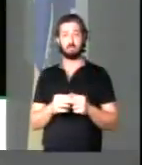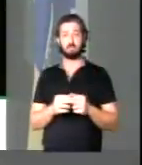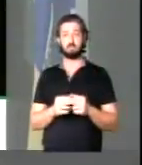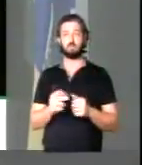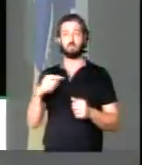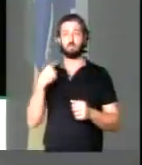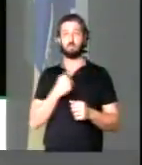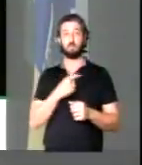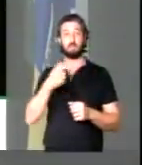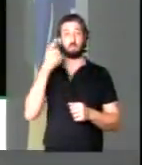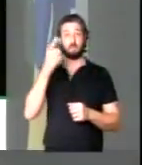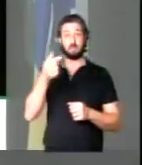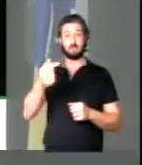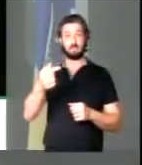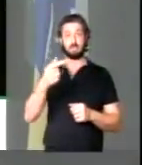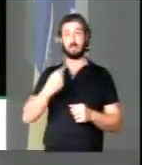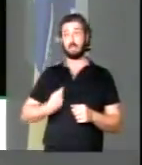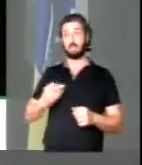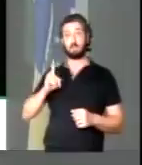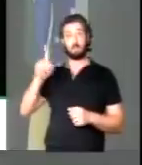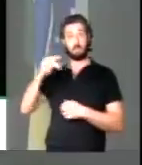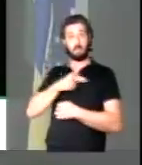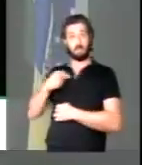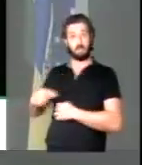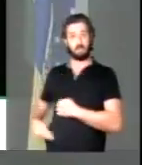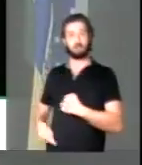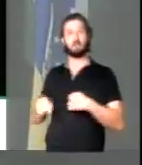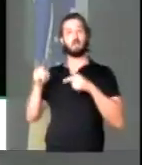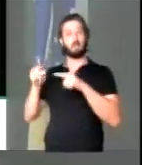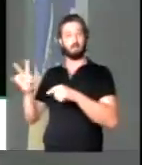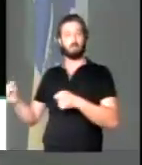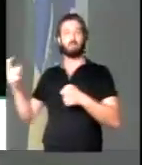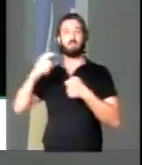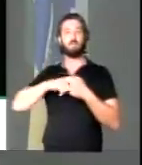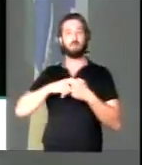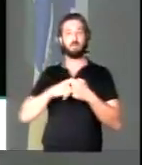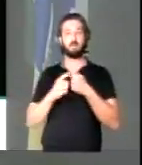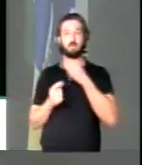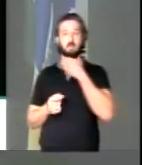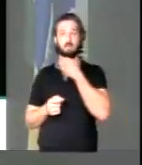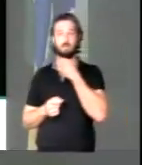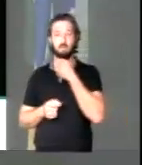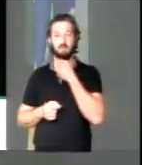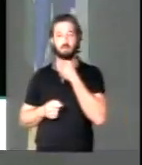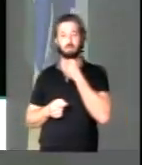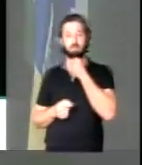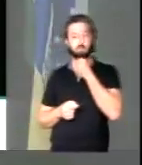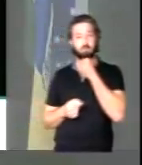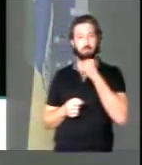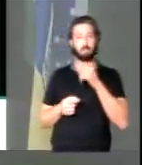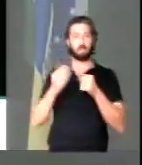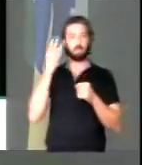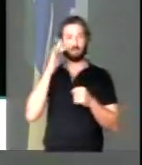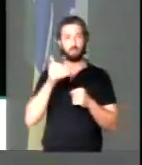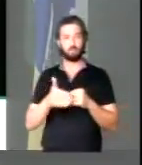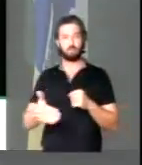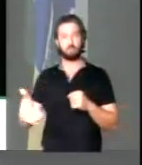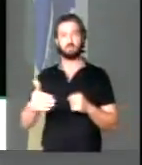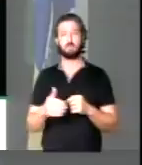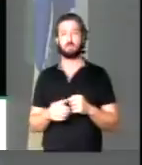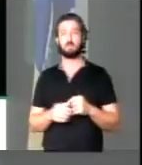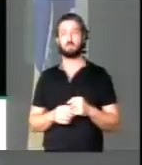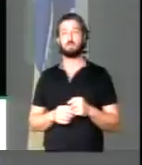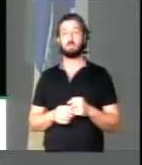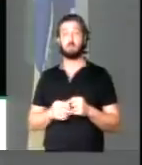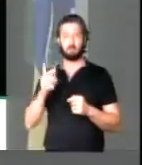nossos 7 deputados que estão na China. Esses devem voltar para o país nos próximos dias, no caso